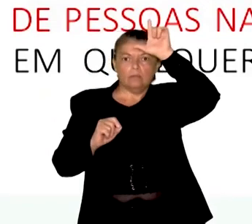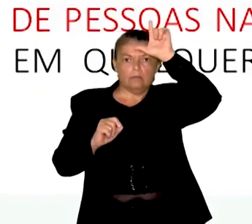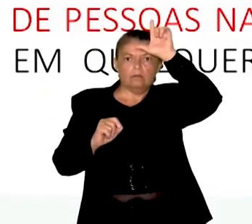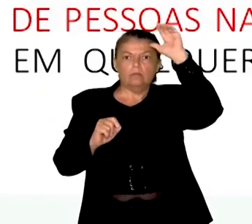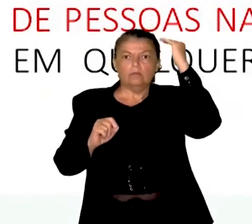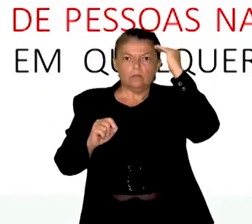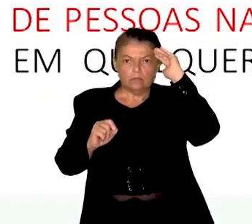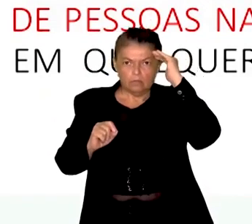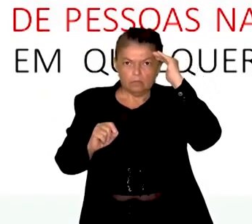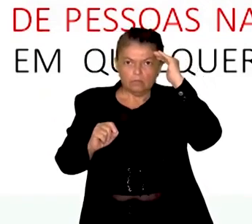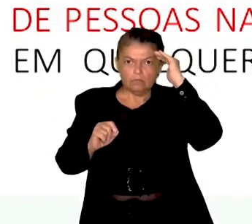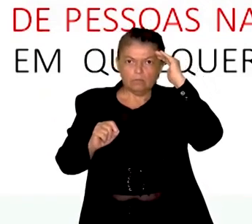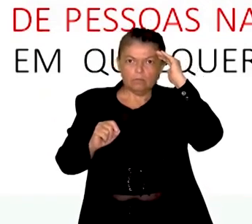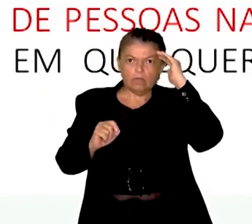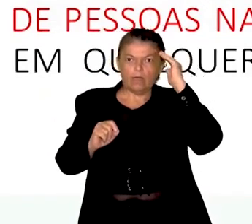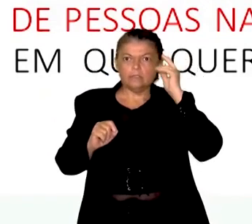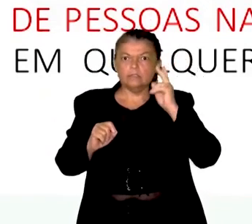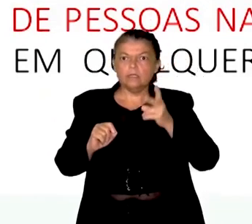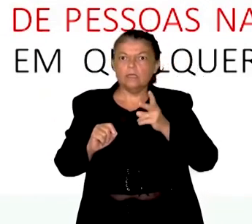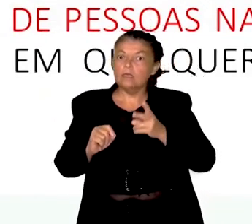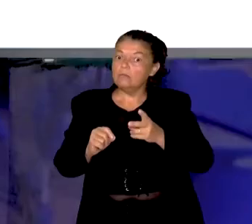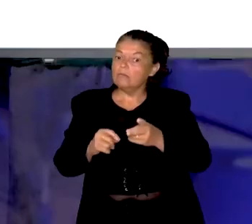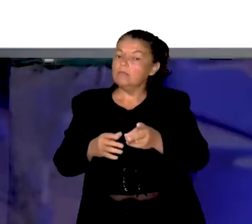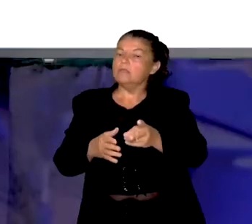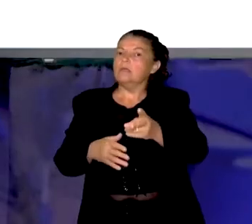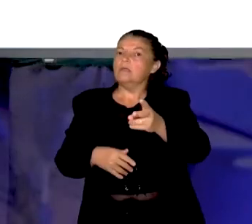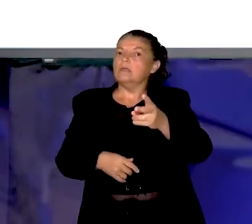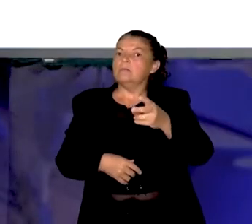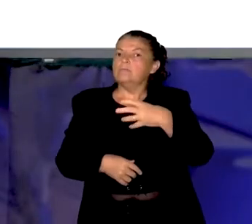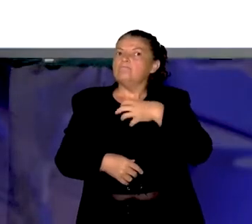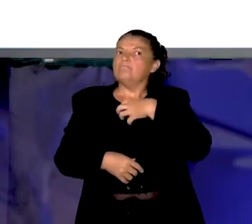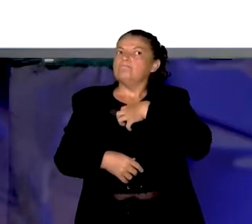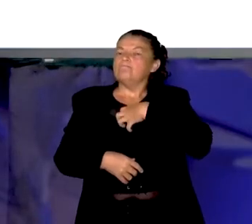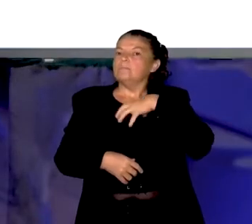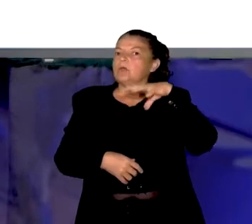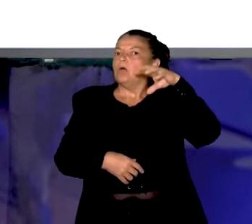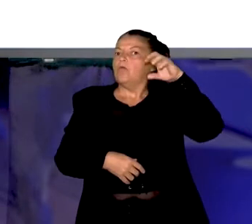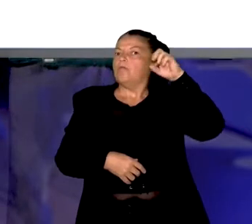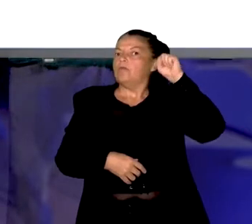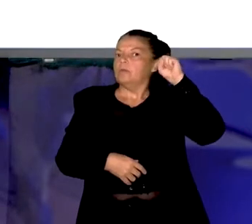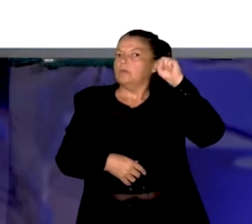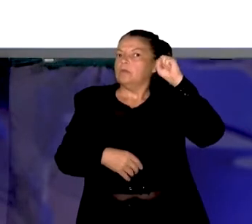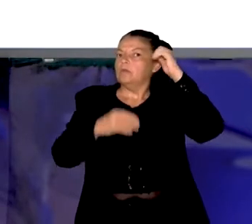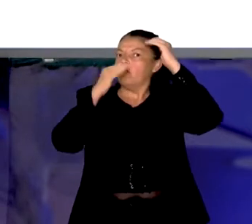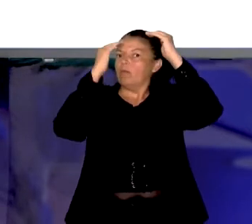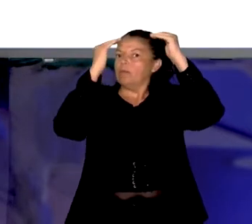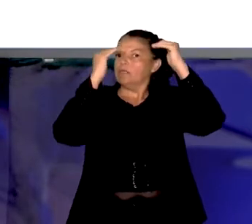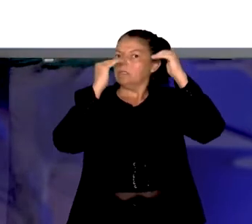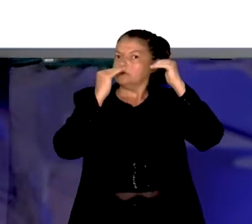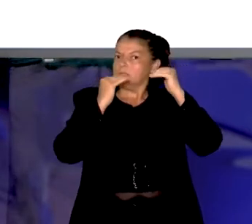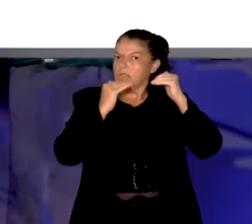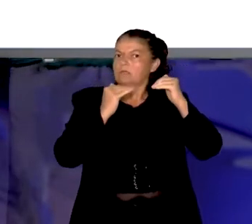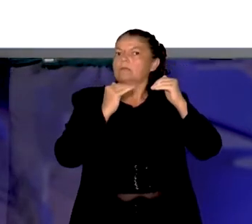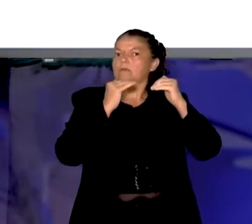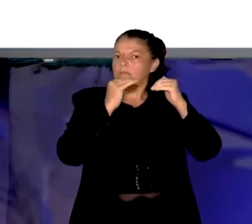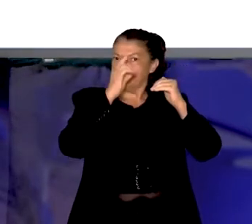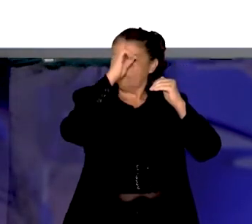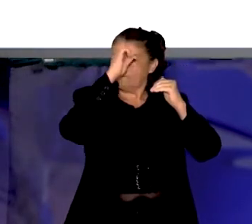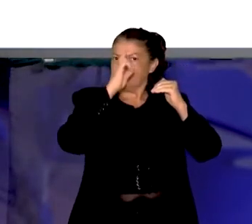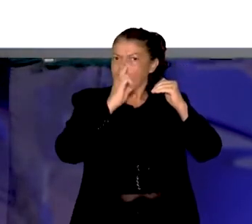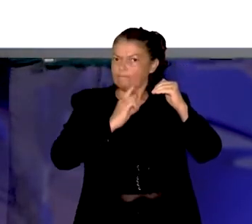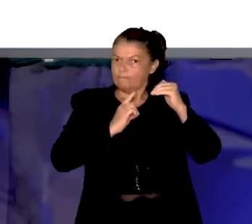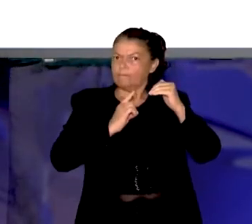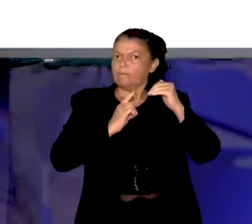assim? Sempre a gente costuma escutar aqueles que são líderes, aqueles que têm alguma coisa para